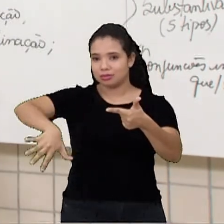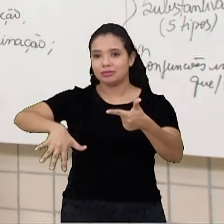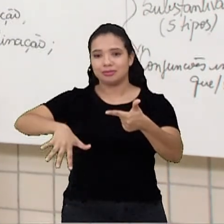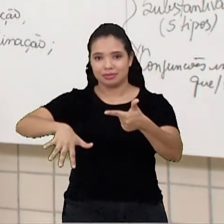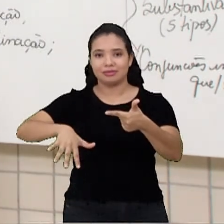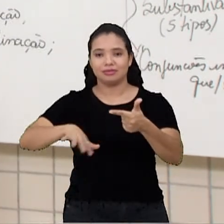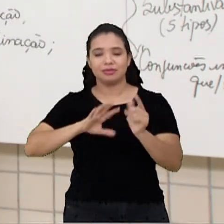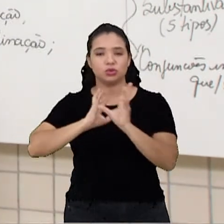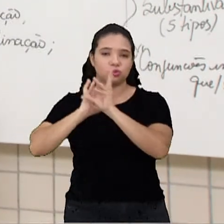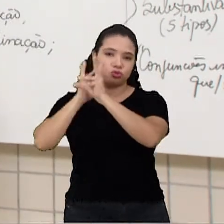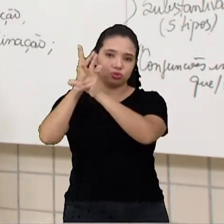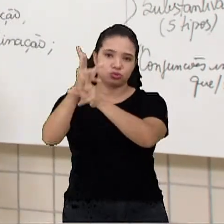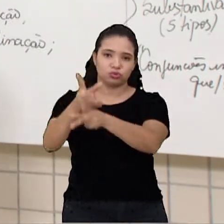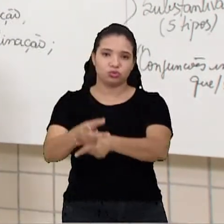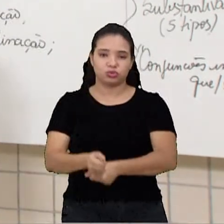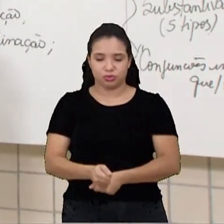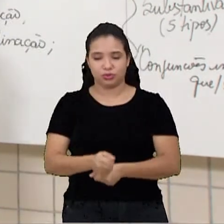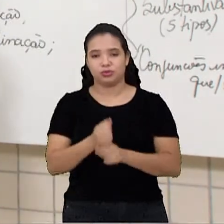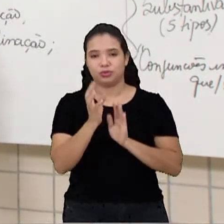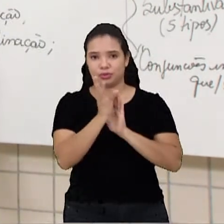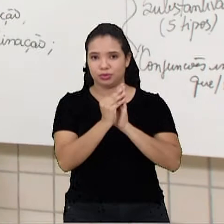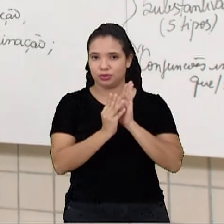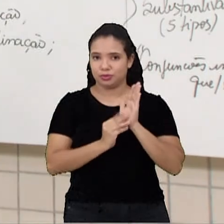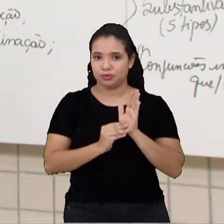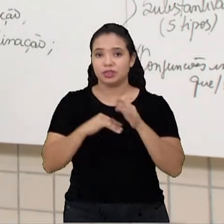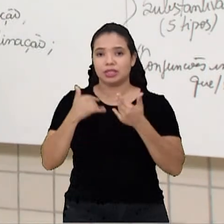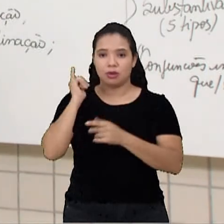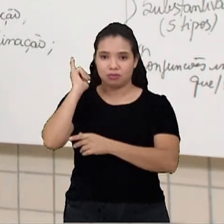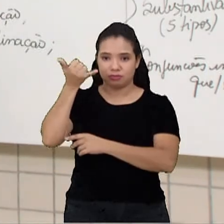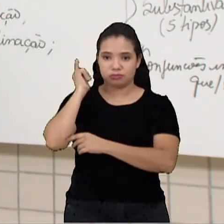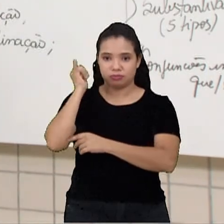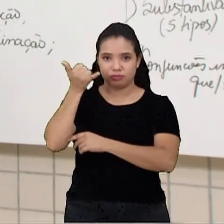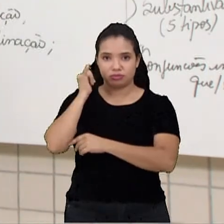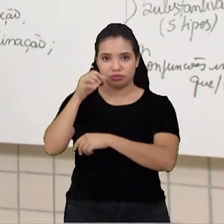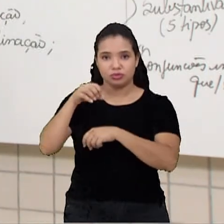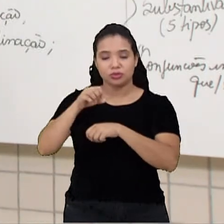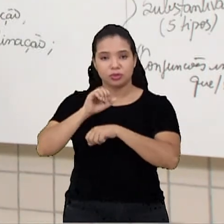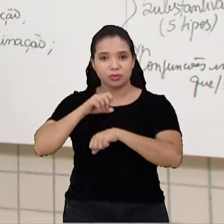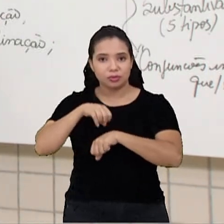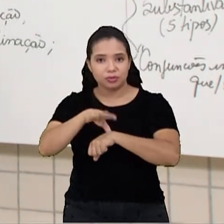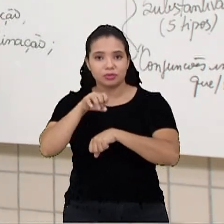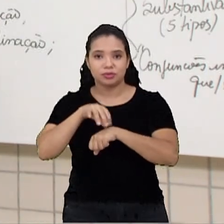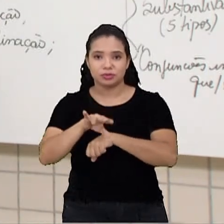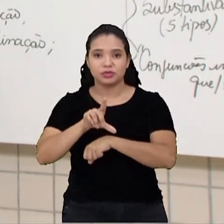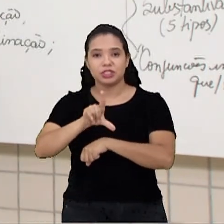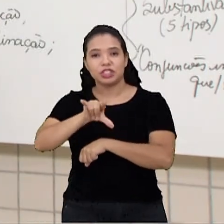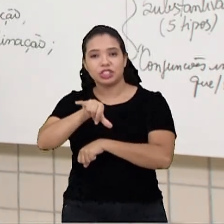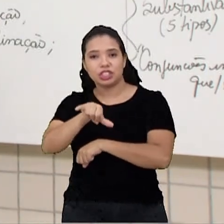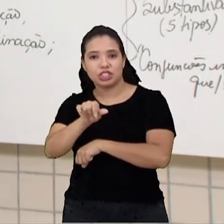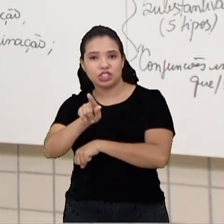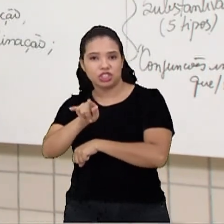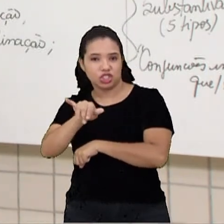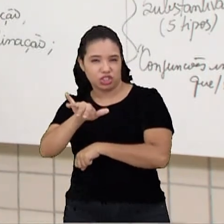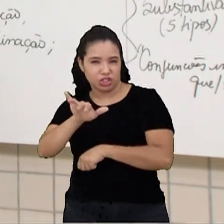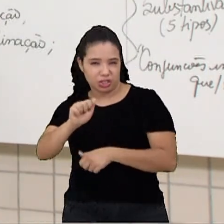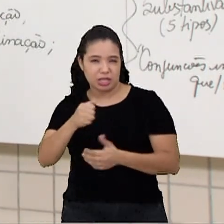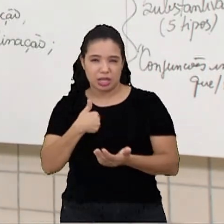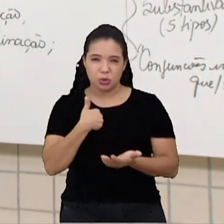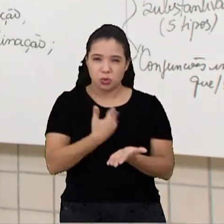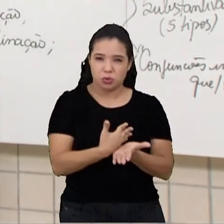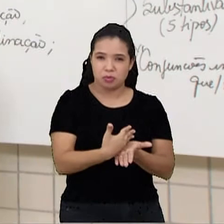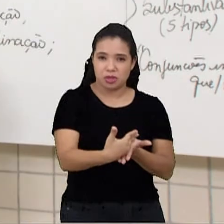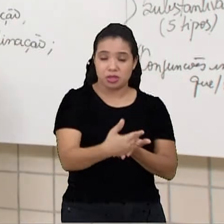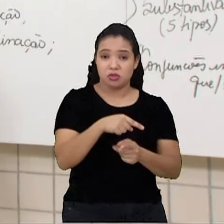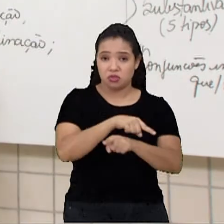indicação de leitura de um conto para vocês, de Lígia Fagundes Telles. Eu apenas iniciei este conto, vocês